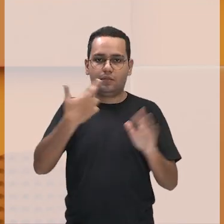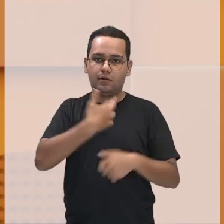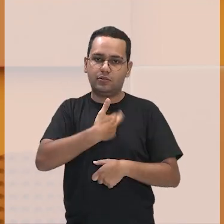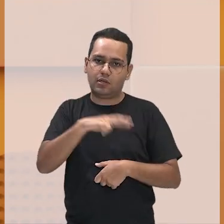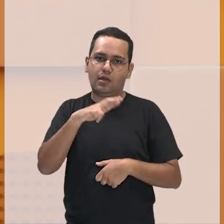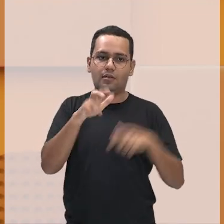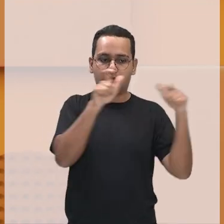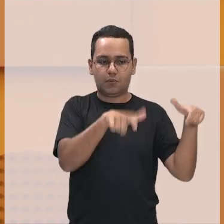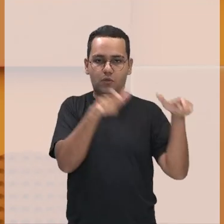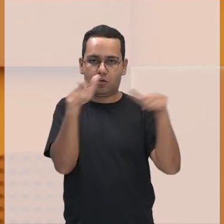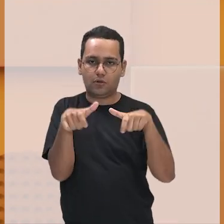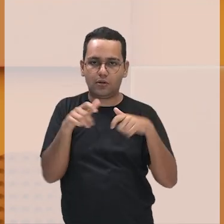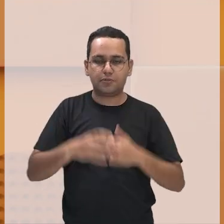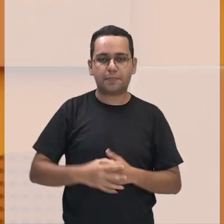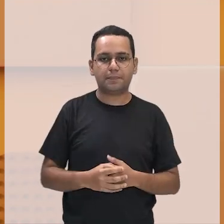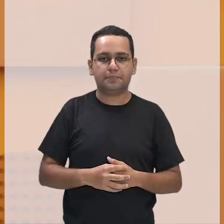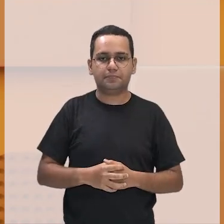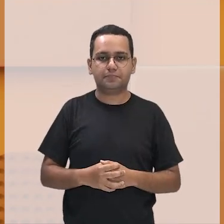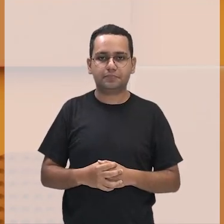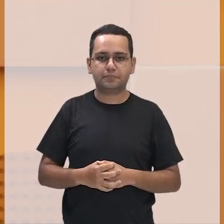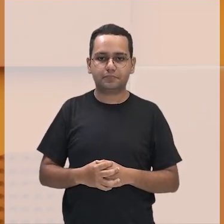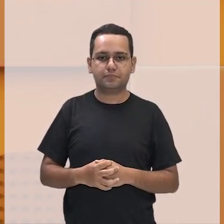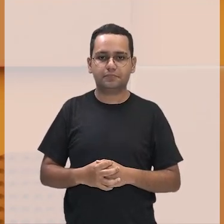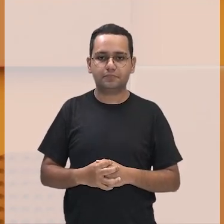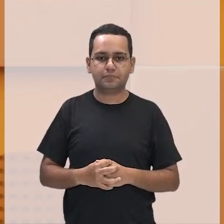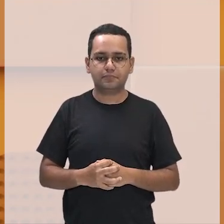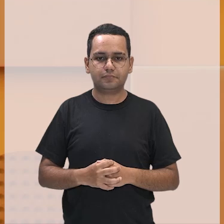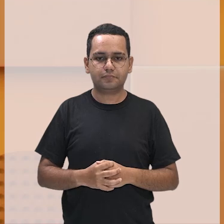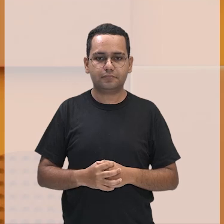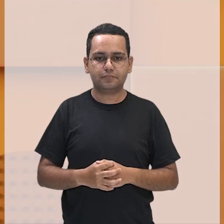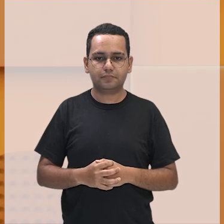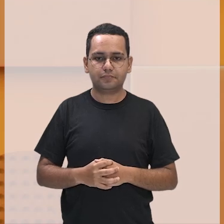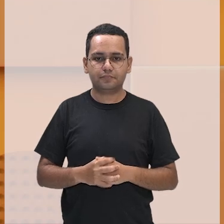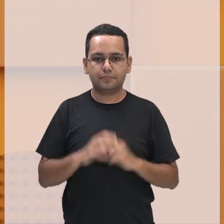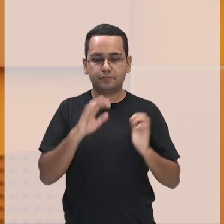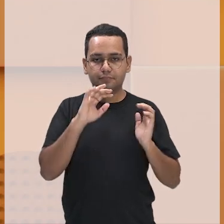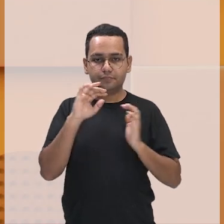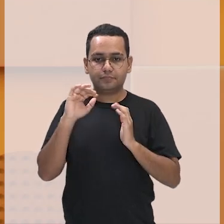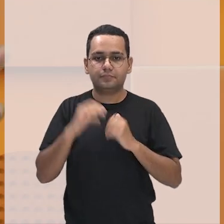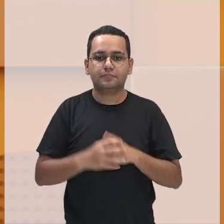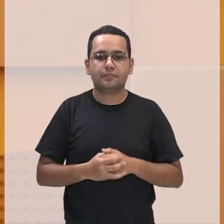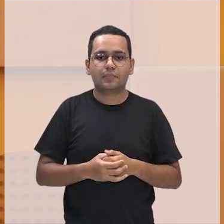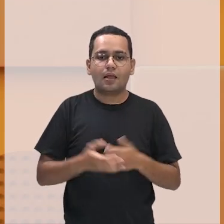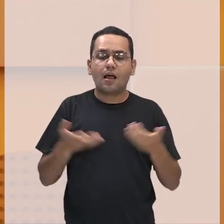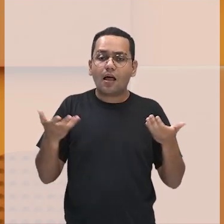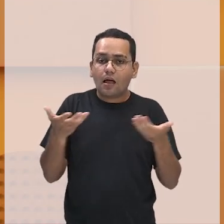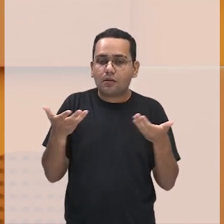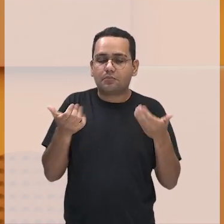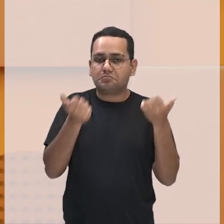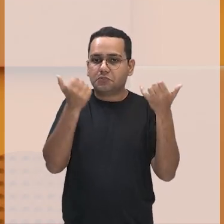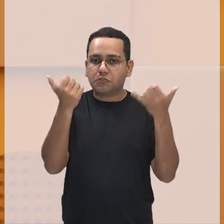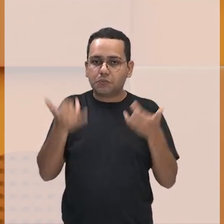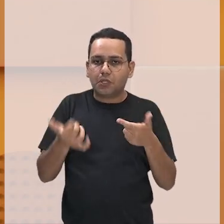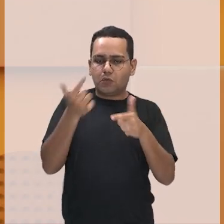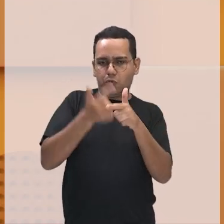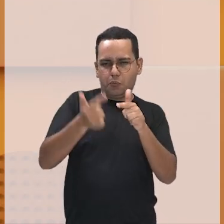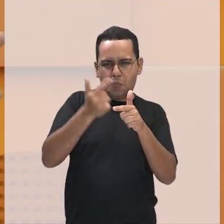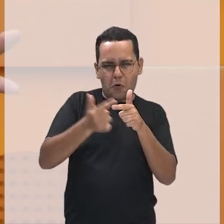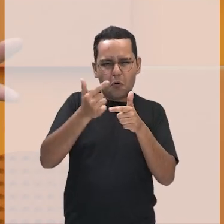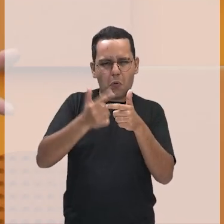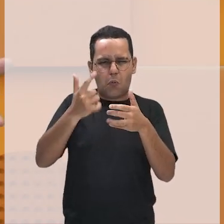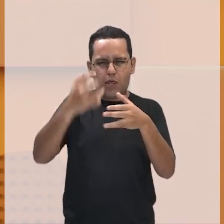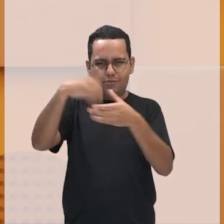os territórios, tá? Vamos, então, agora falar um pouco sobre essas dificuldades internas, então, no